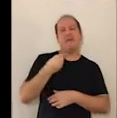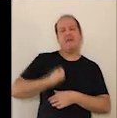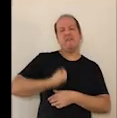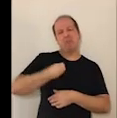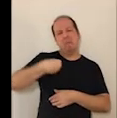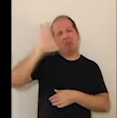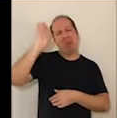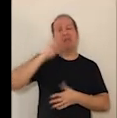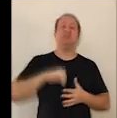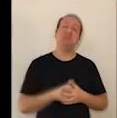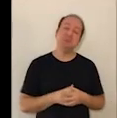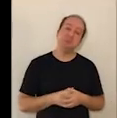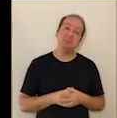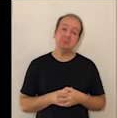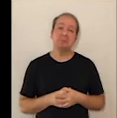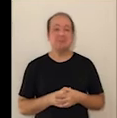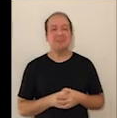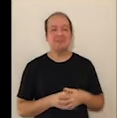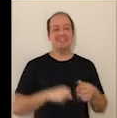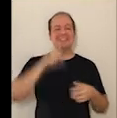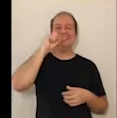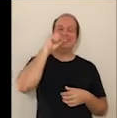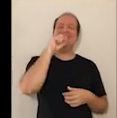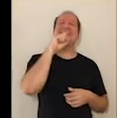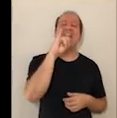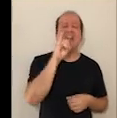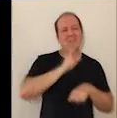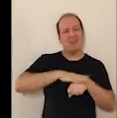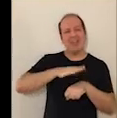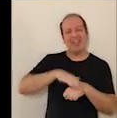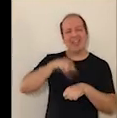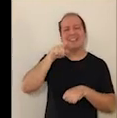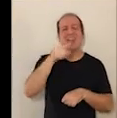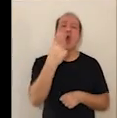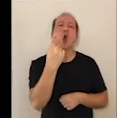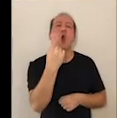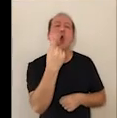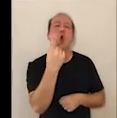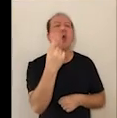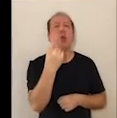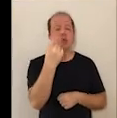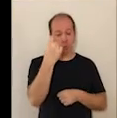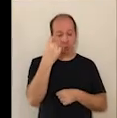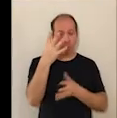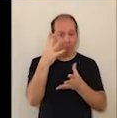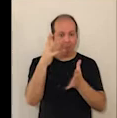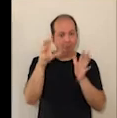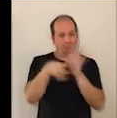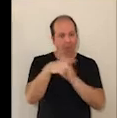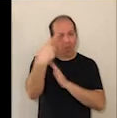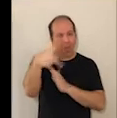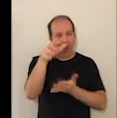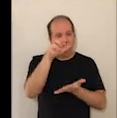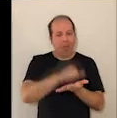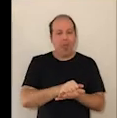senhor. Ponto. Podemos agarrá-lo por aí. Diga-lhe que fará dele seu único herdeiro com a condição de que ele faça